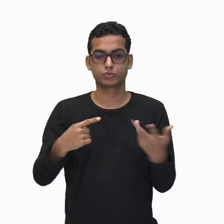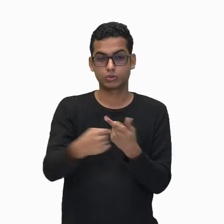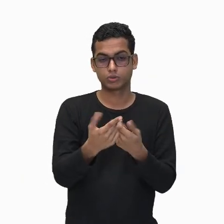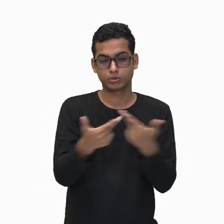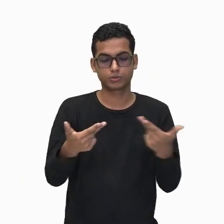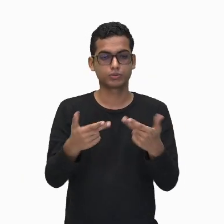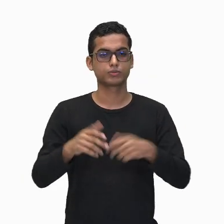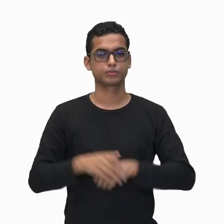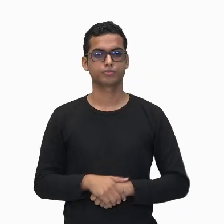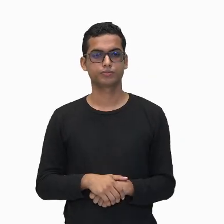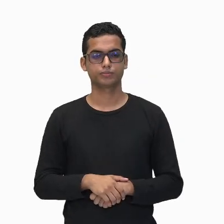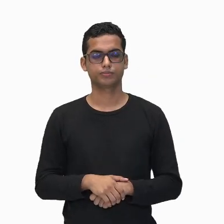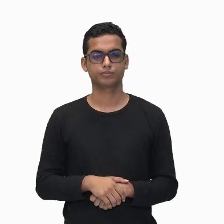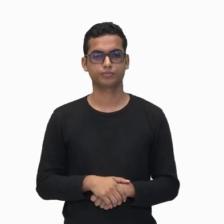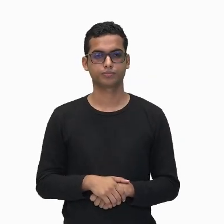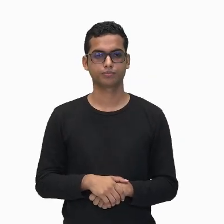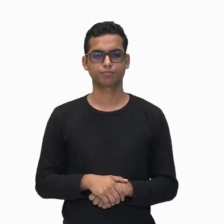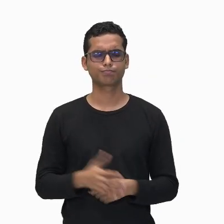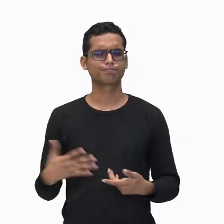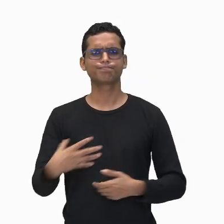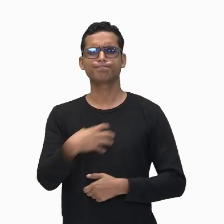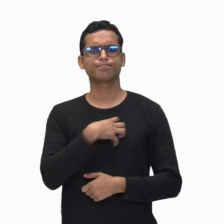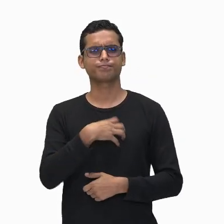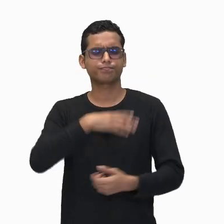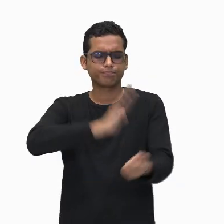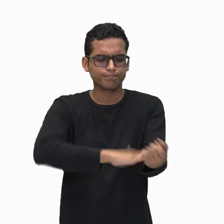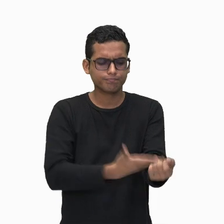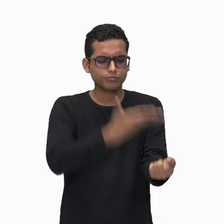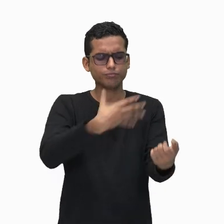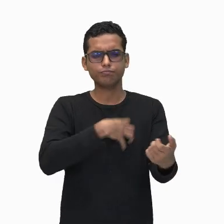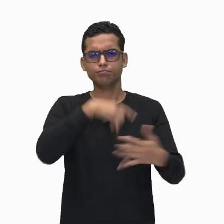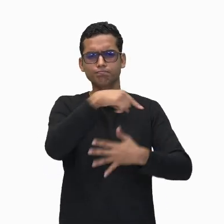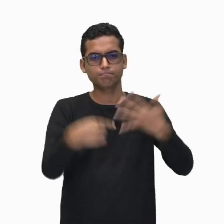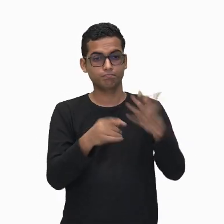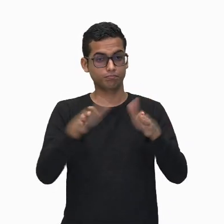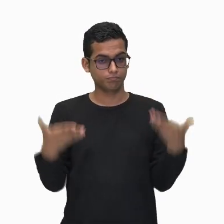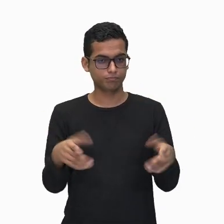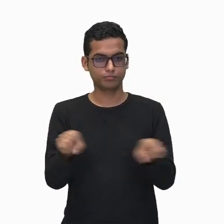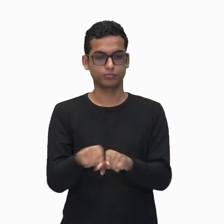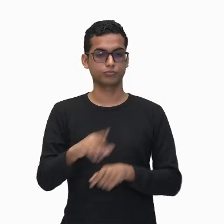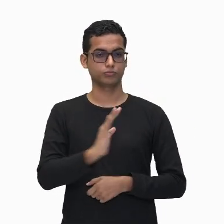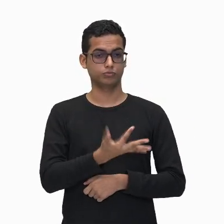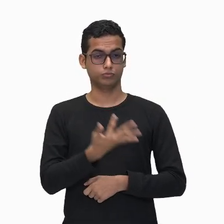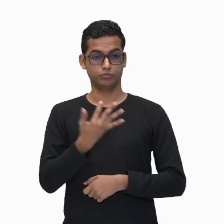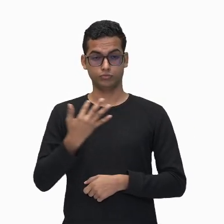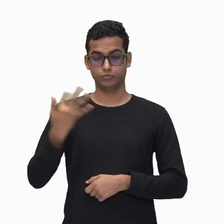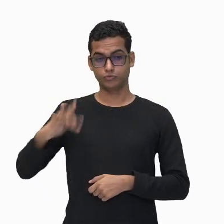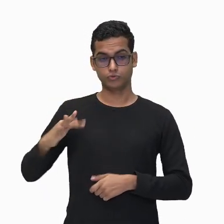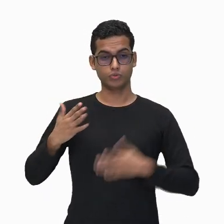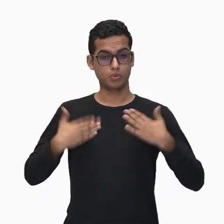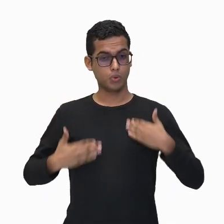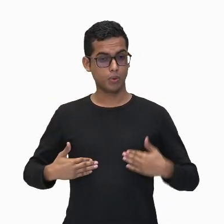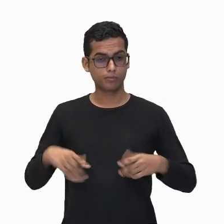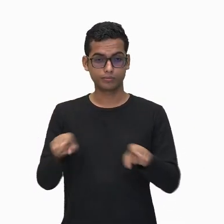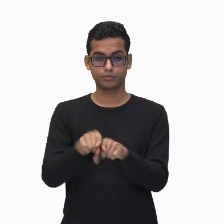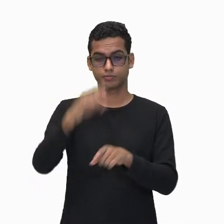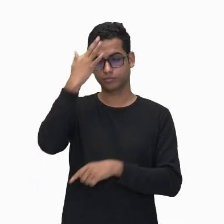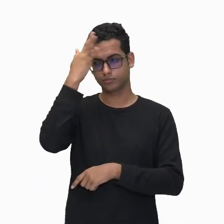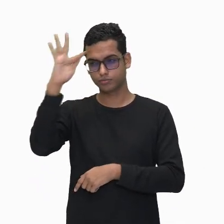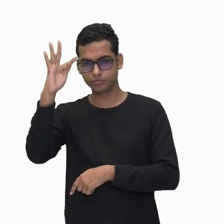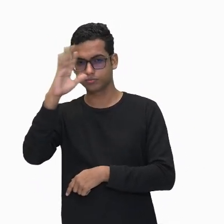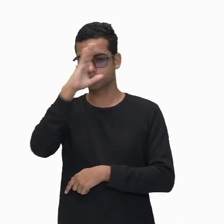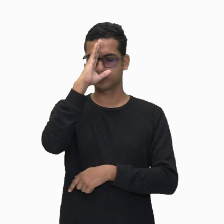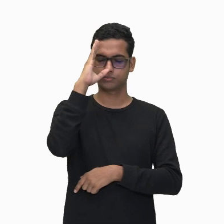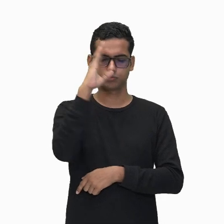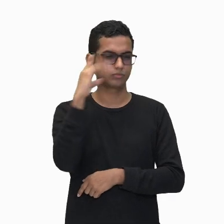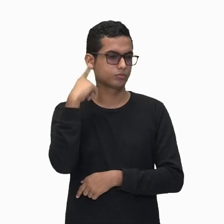apresenta uma hipertensão arterial? Dores no peito, dores de cabeça, tonturas,